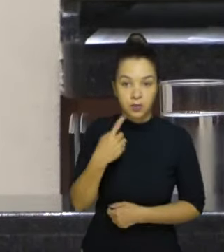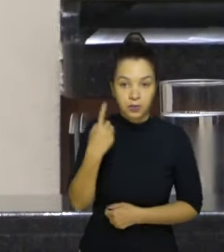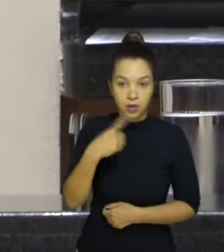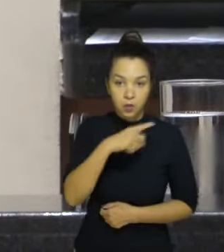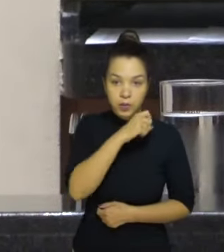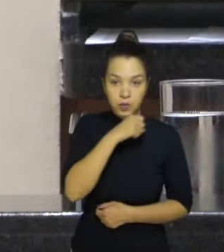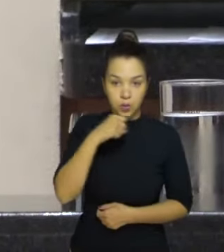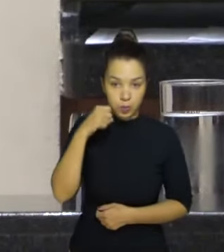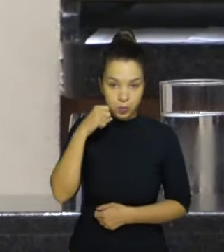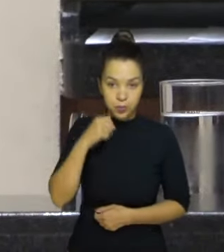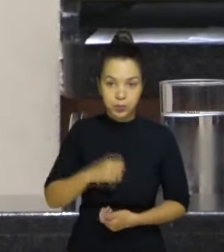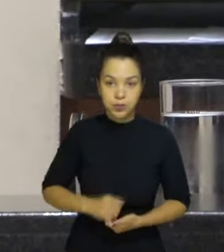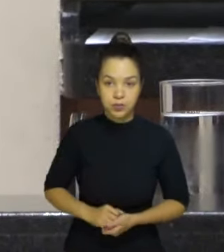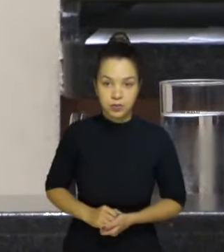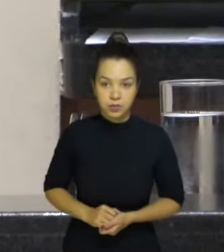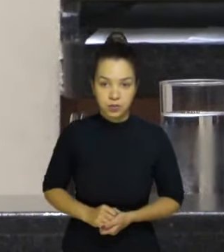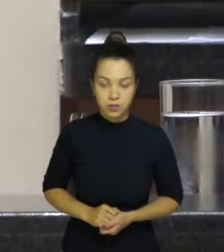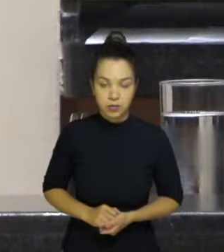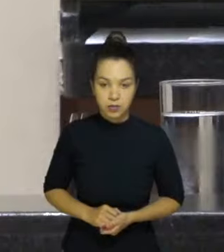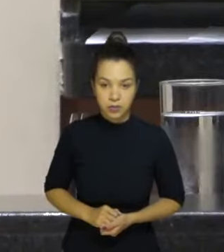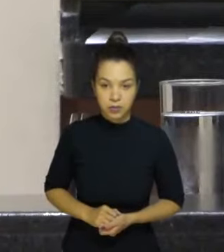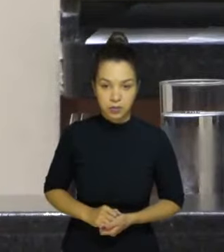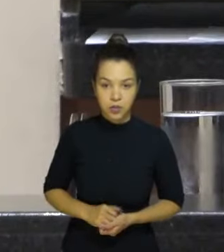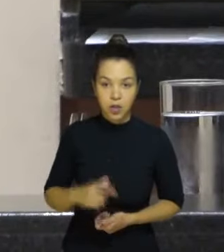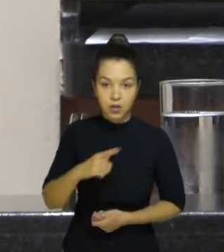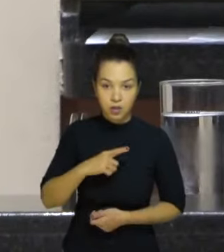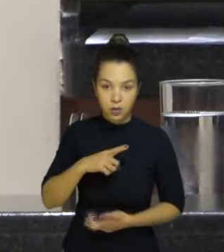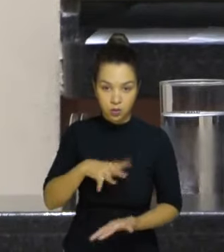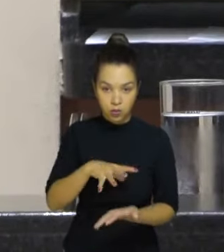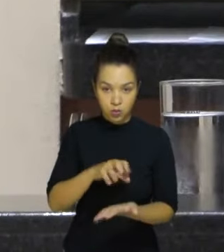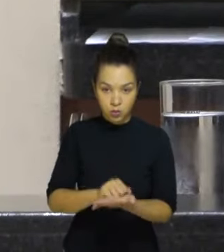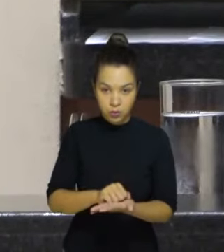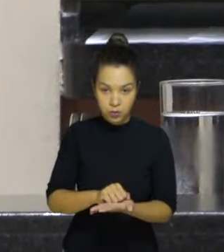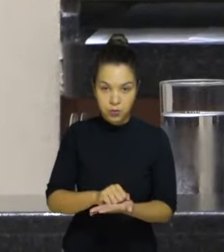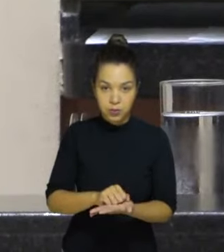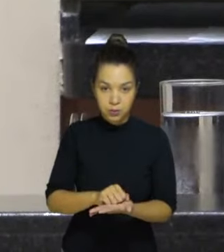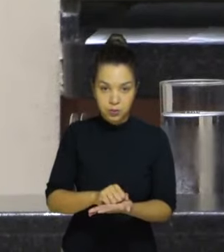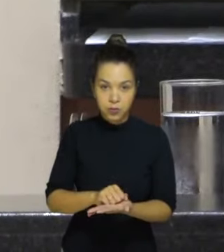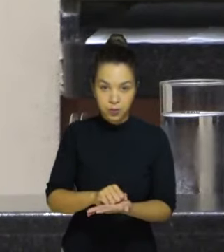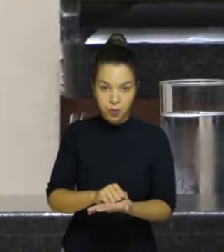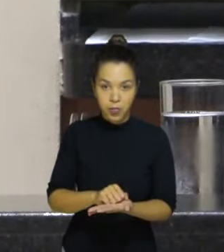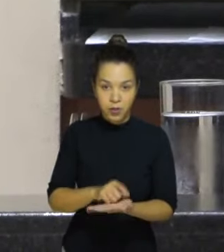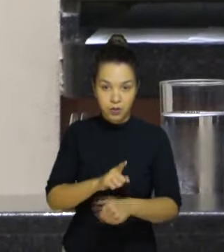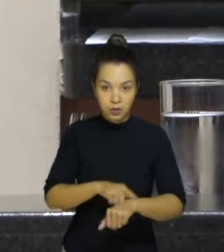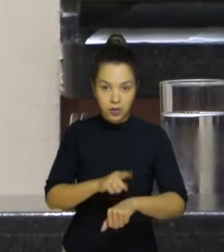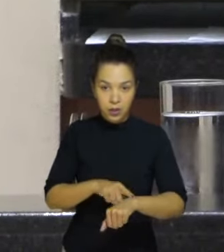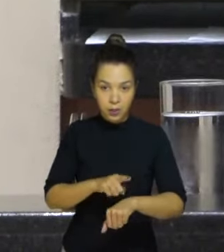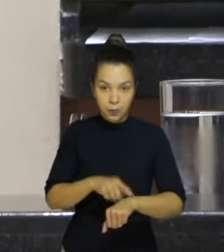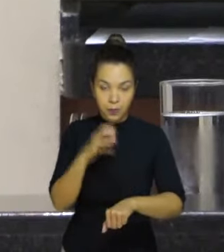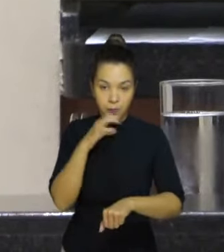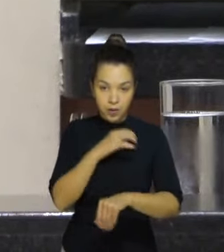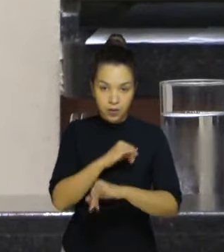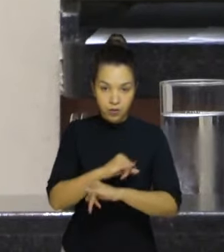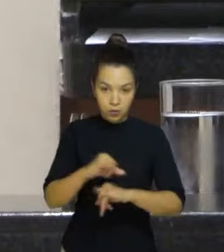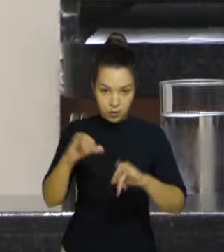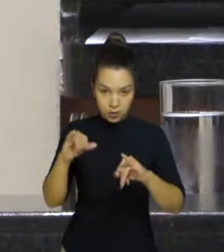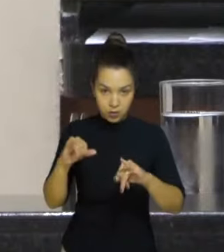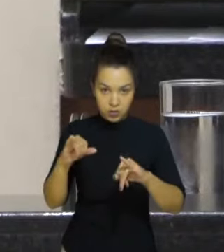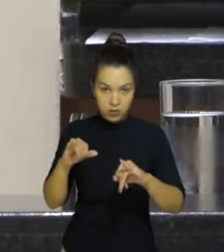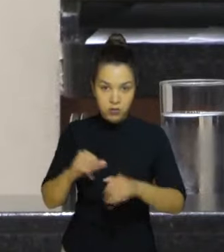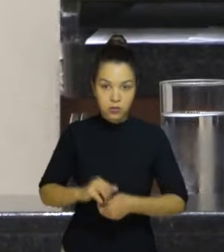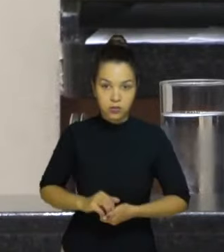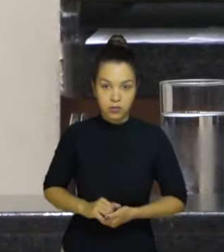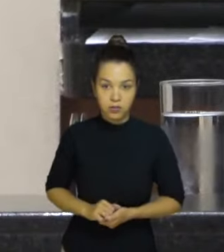Massocco, Vossa Excelência está inscrito. Em breves comunicações,